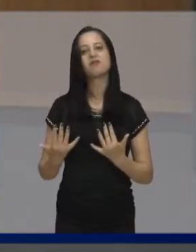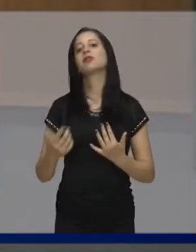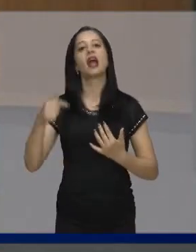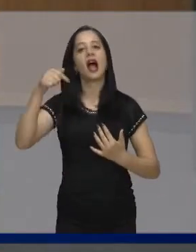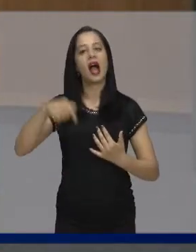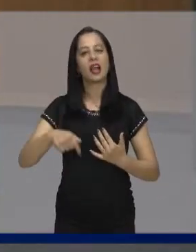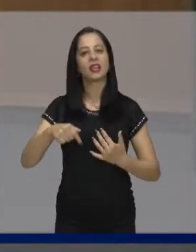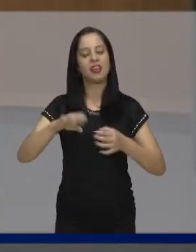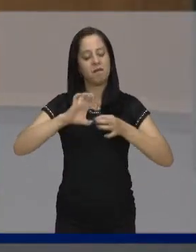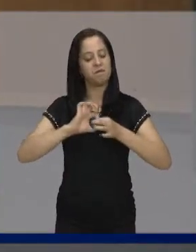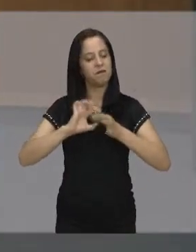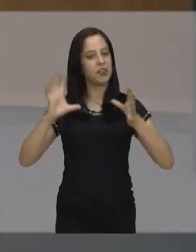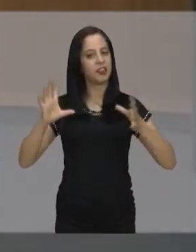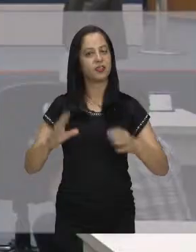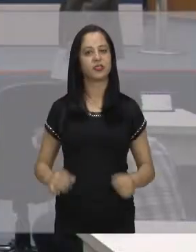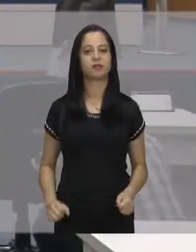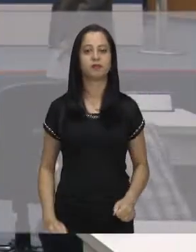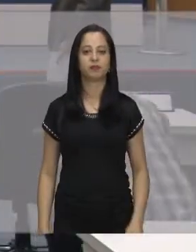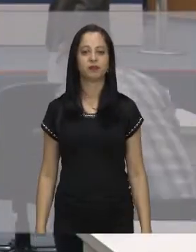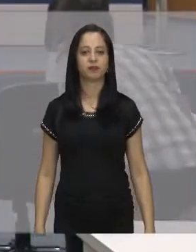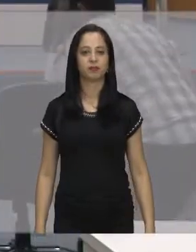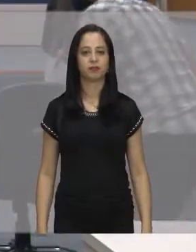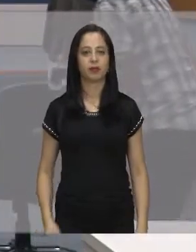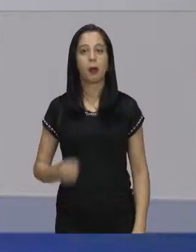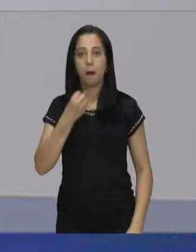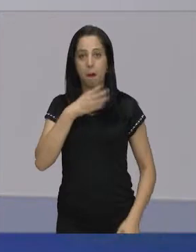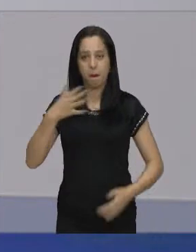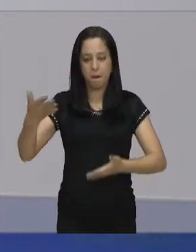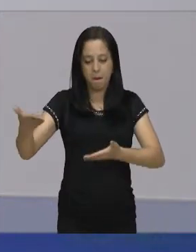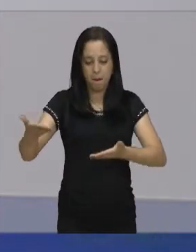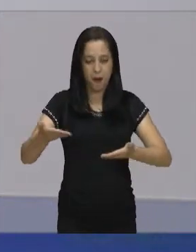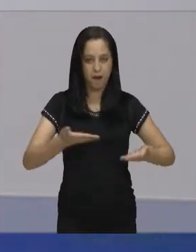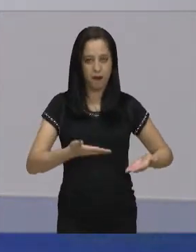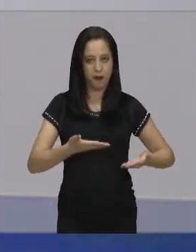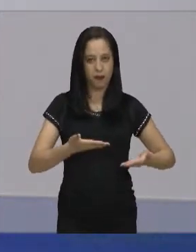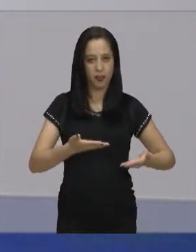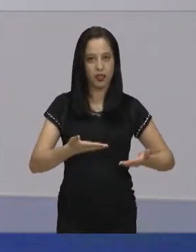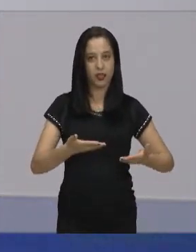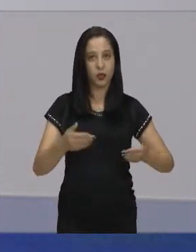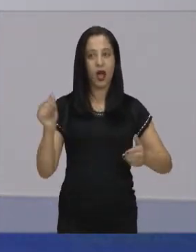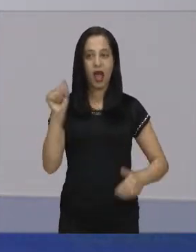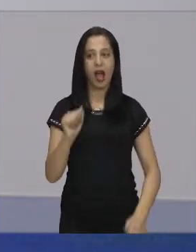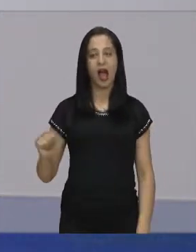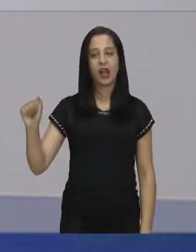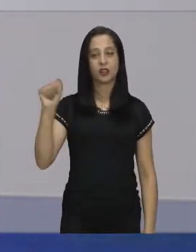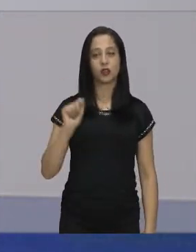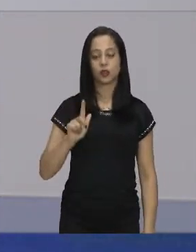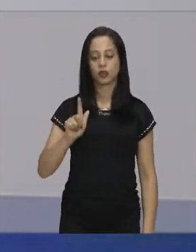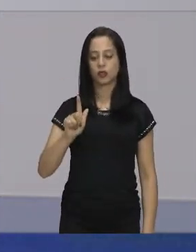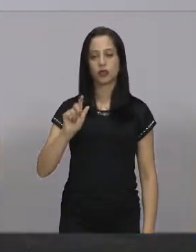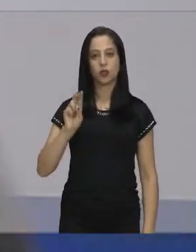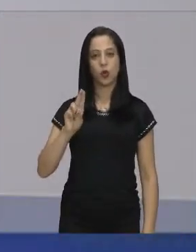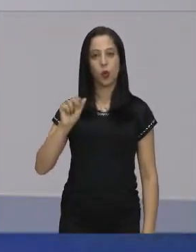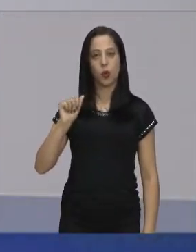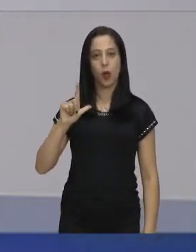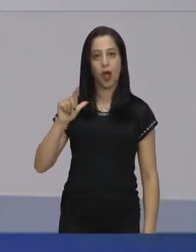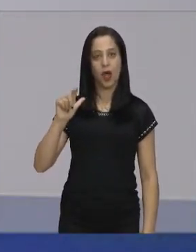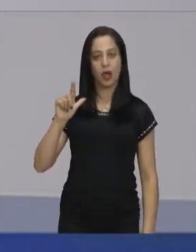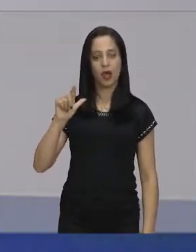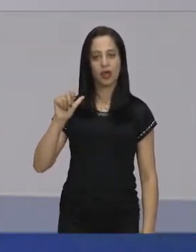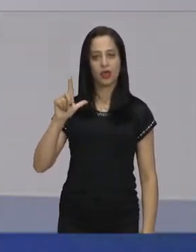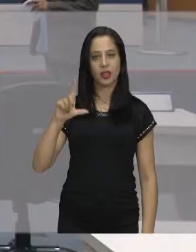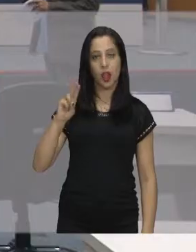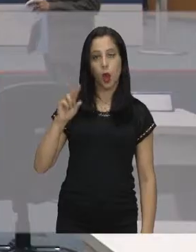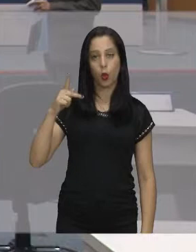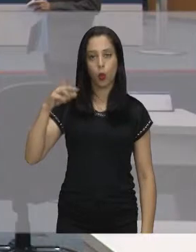de braços abertos. Sejam todos bem-vindos, o pessoal da Associação aí, Guadalupe. Com a